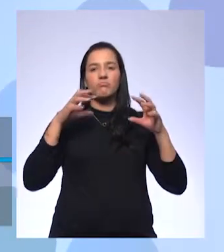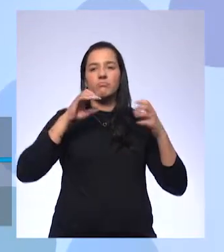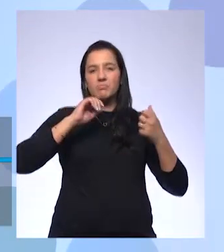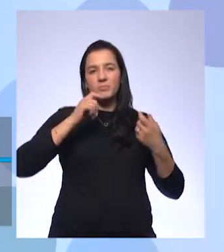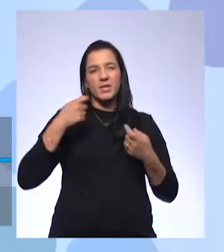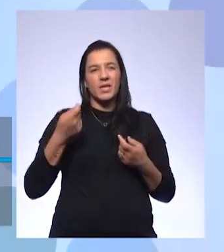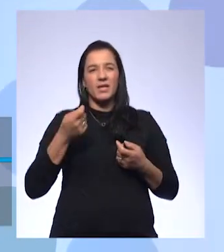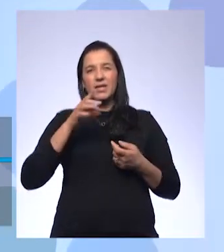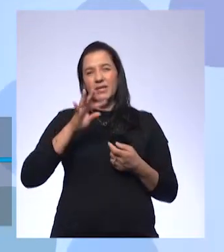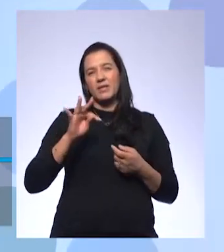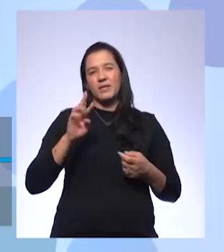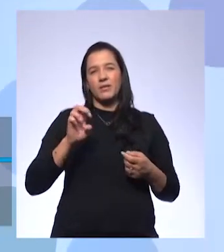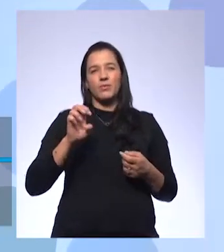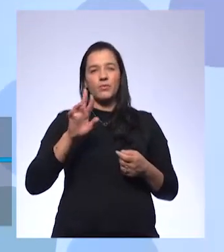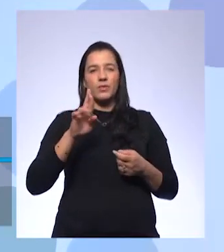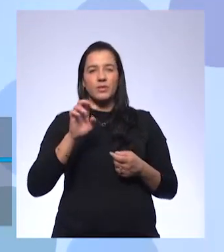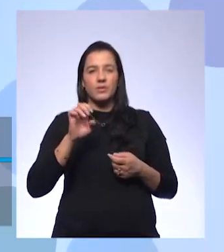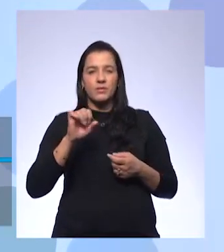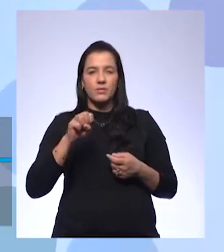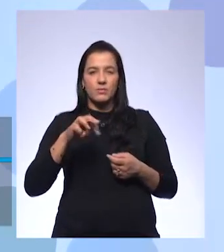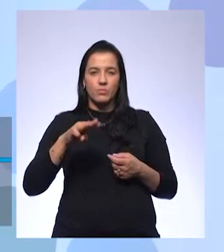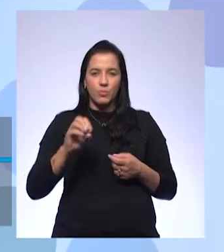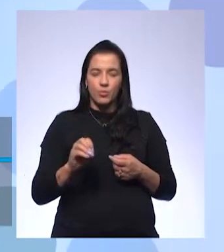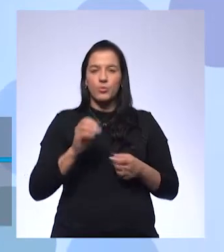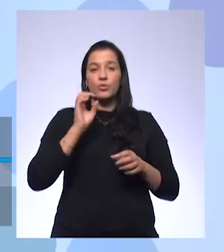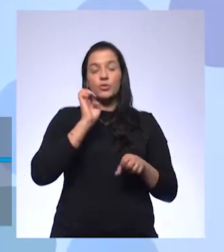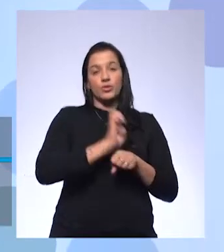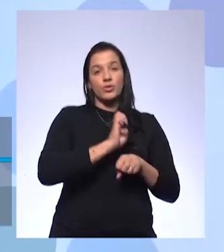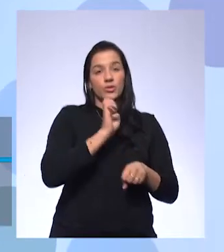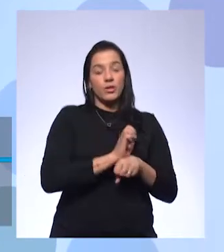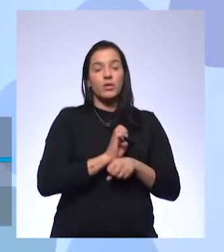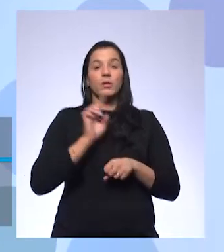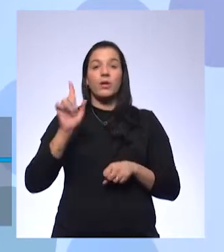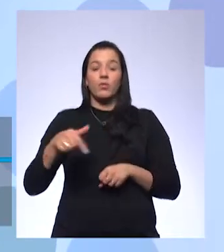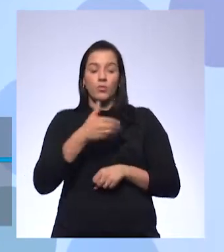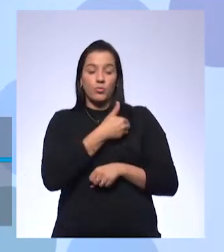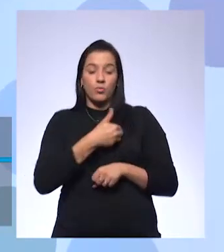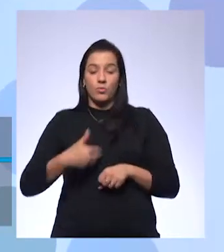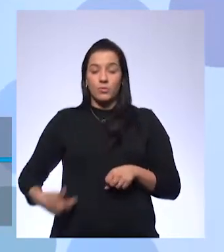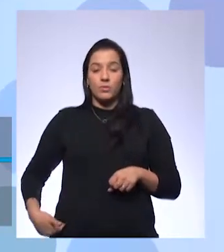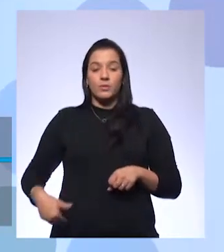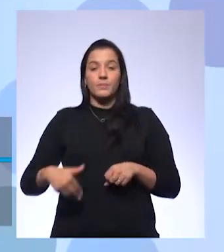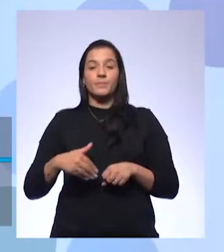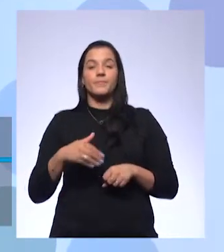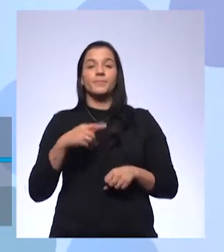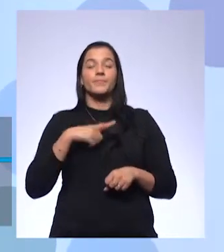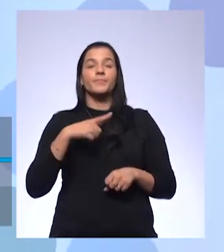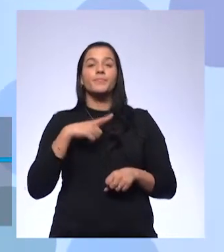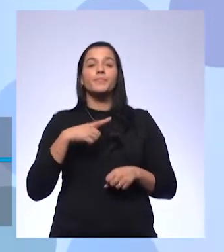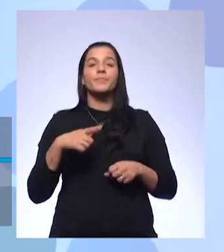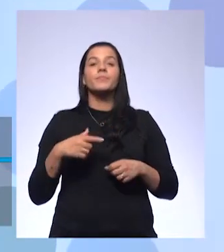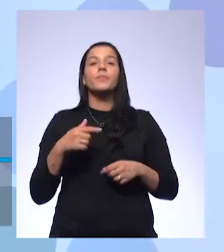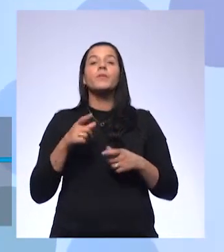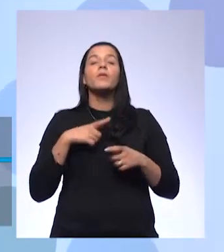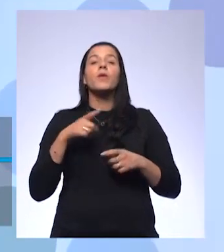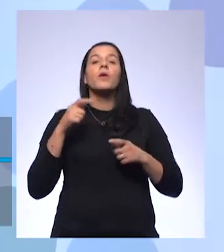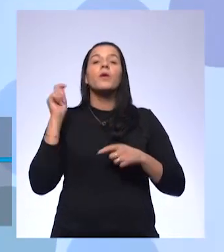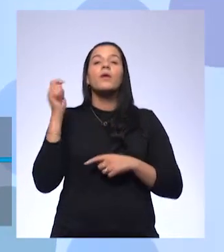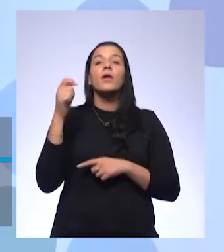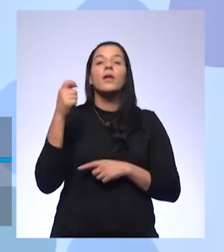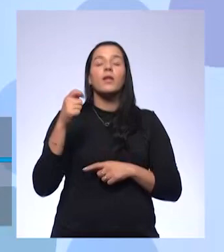a gente fala terrorismo de Estado, gente, é quando o governo assume tais práticas. O governo da ditadura argentina,